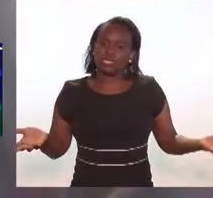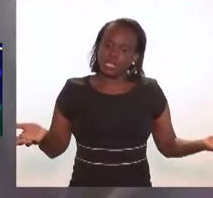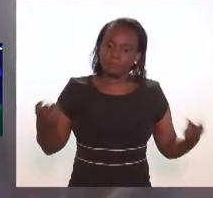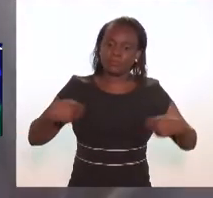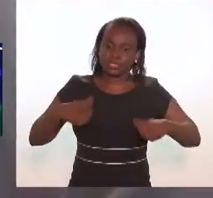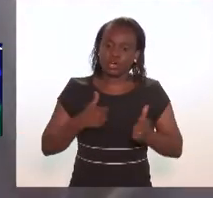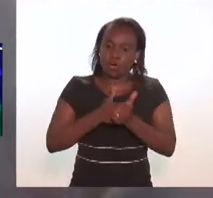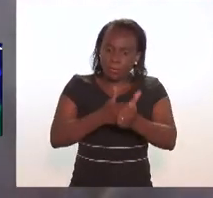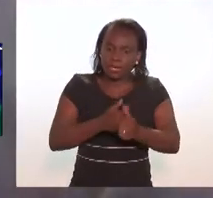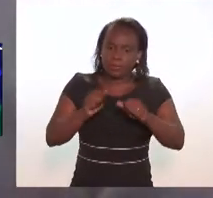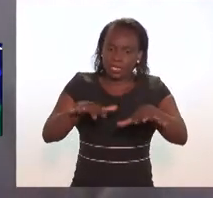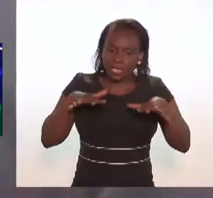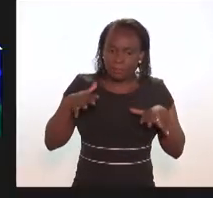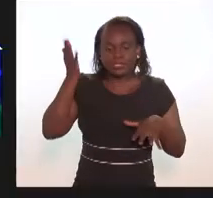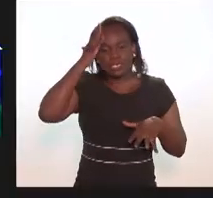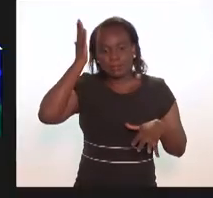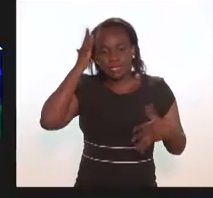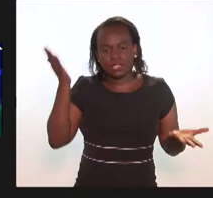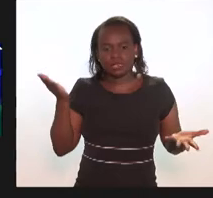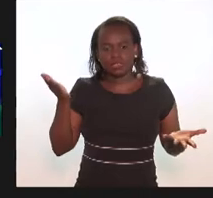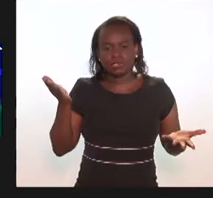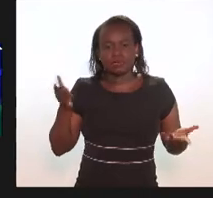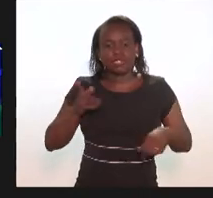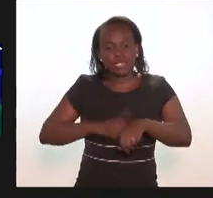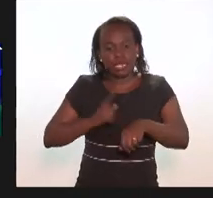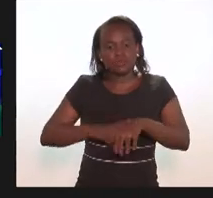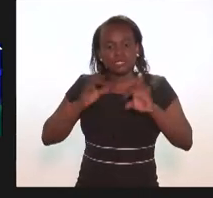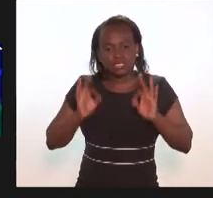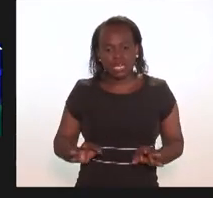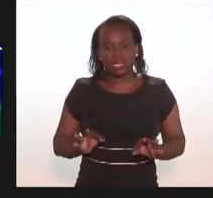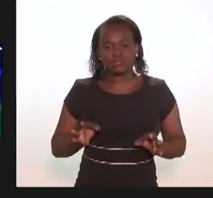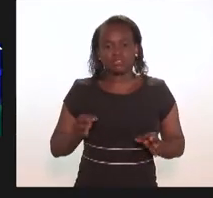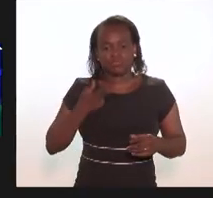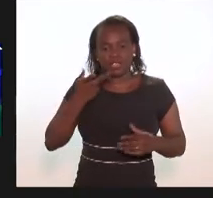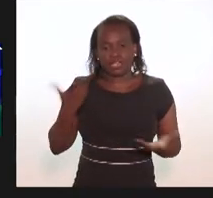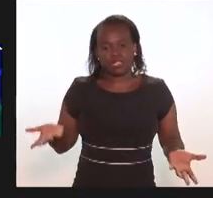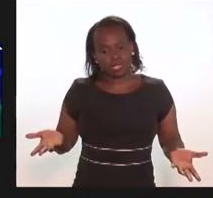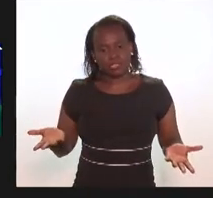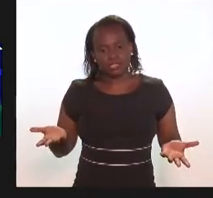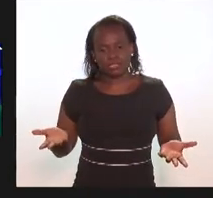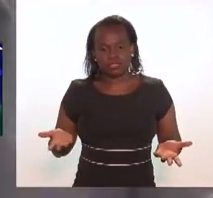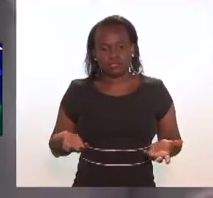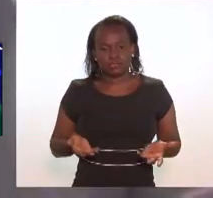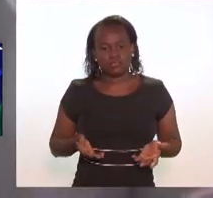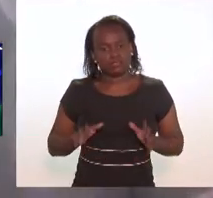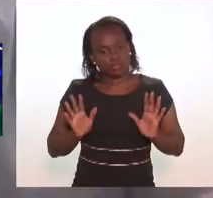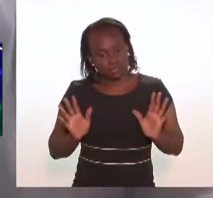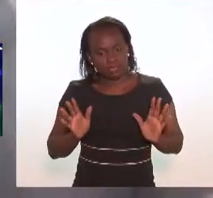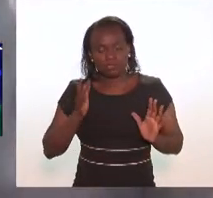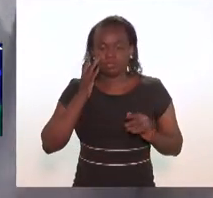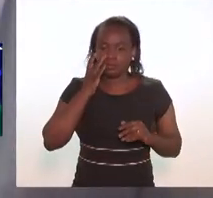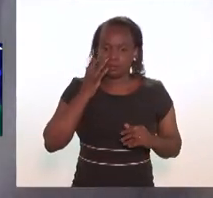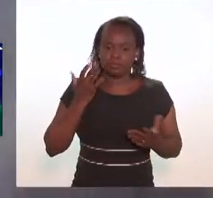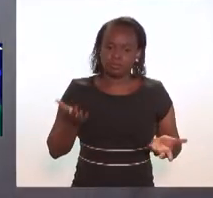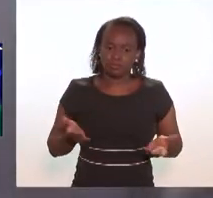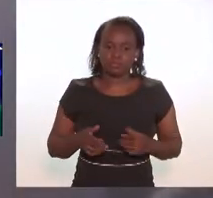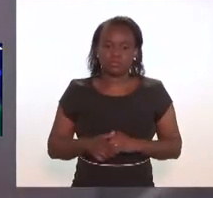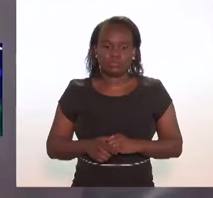acompanhar o plenário para saber o momento certo de se falar, né? Então, é difícil falar,